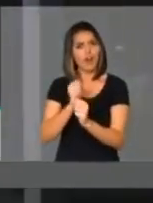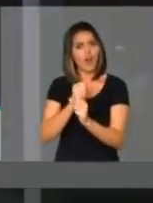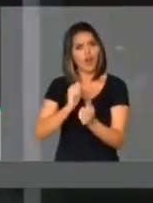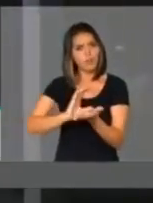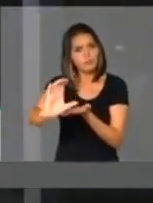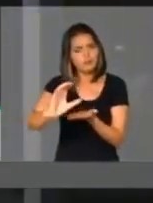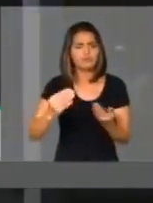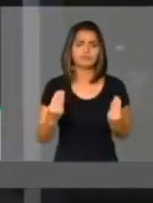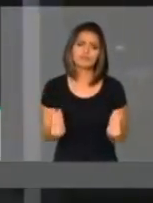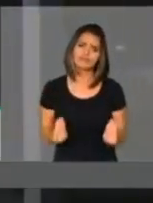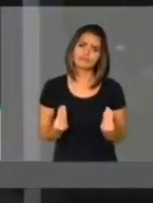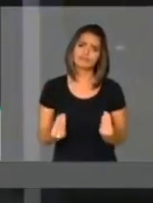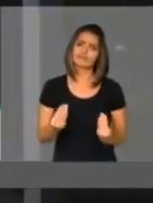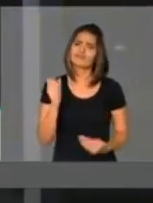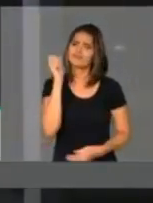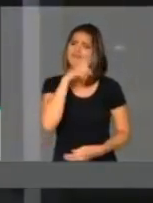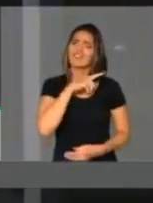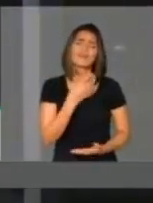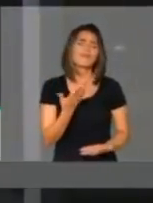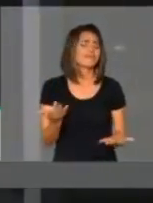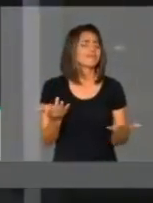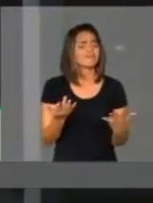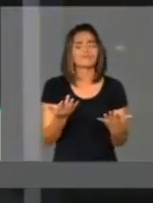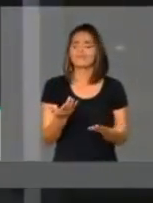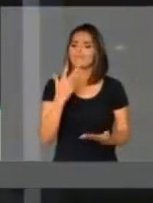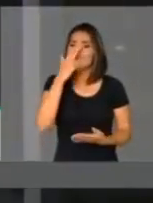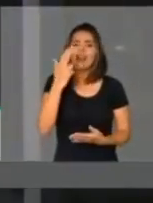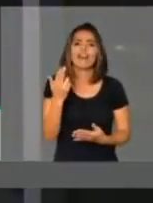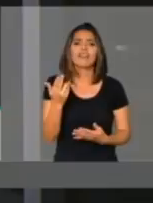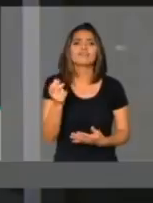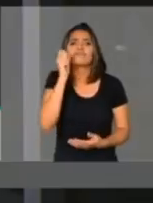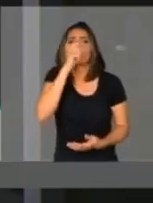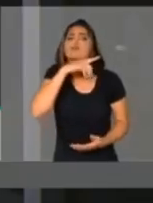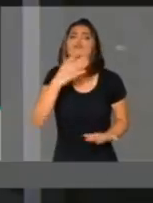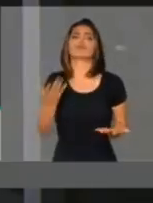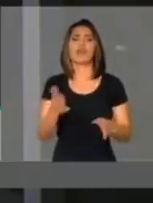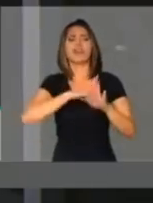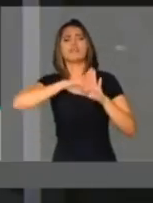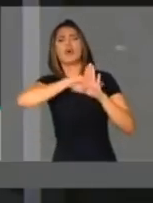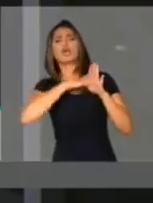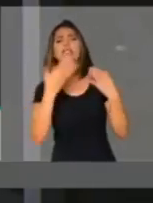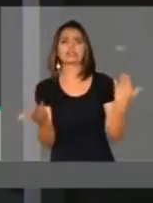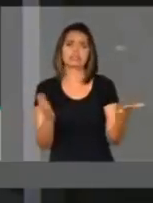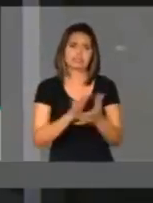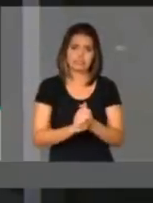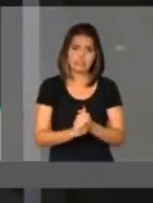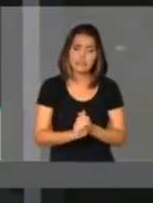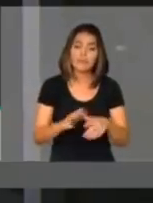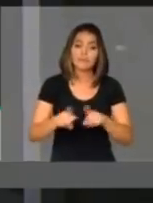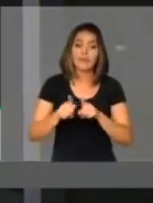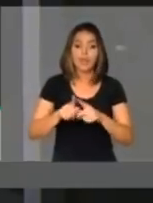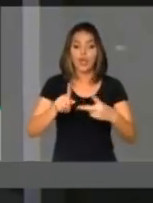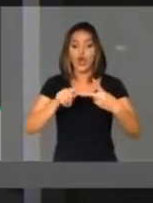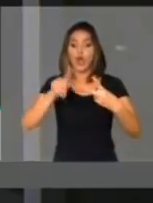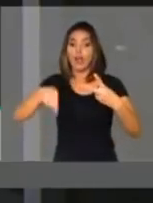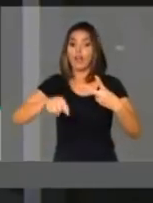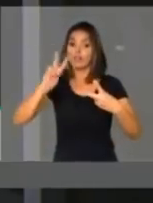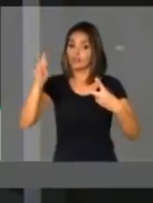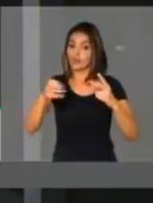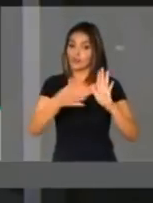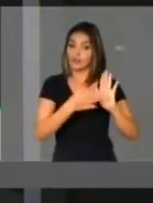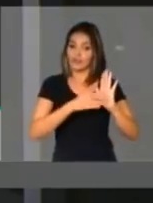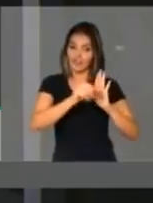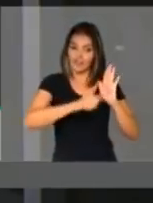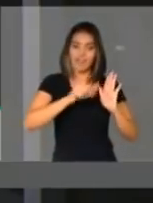para a União. É uma hipocrisia gigantesca. E do outro ponto, que vem sendo repetido muito sobre a reforma previdenciária, que não será